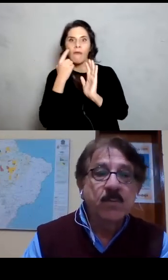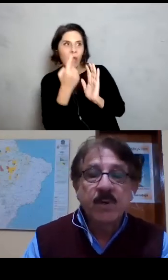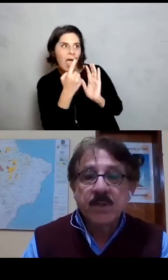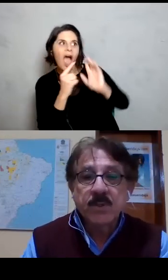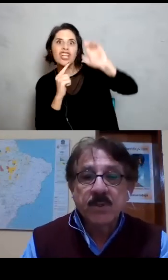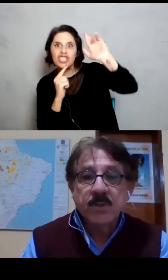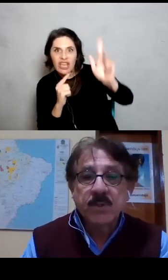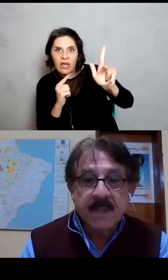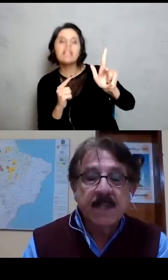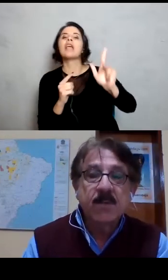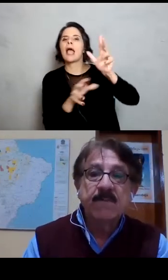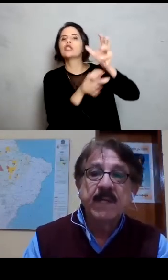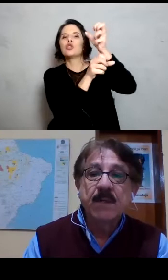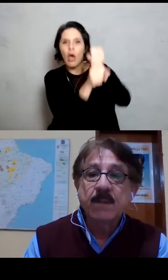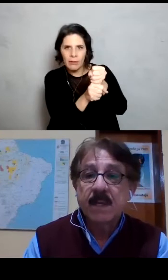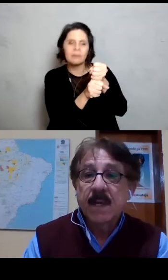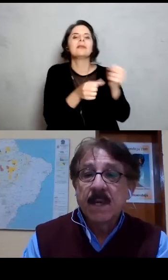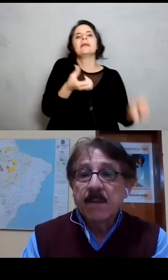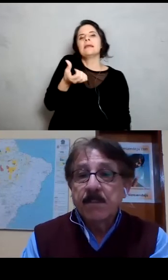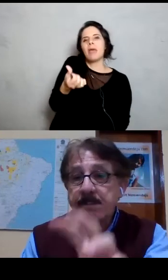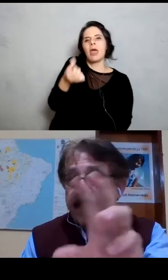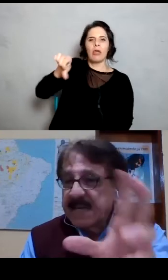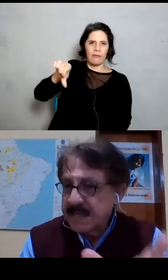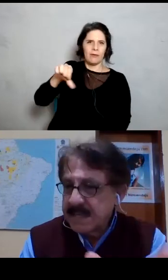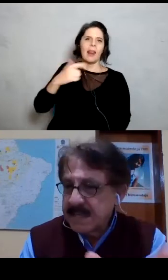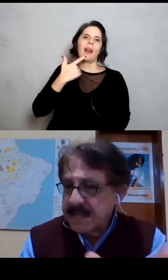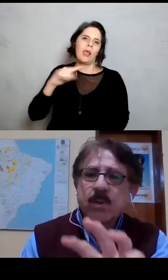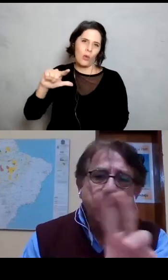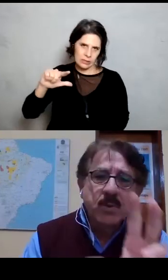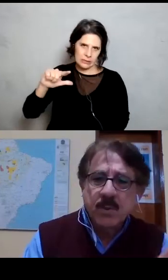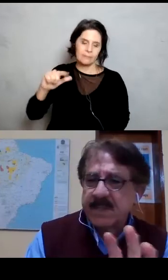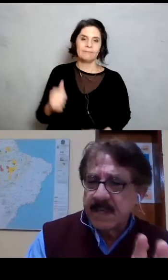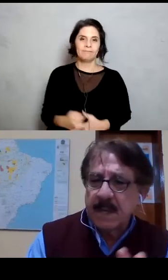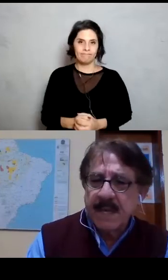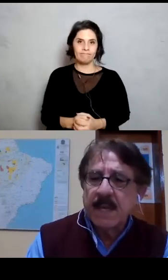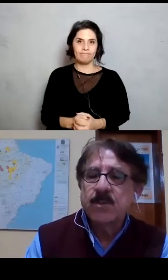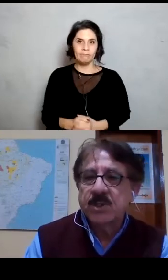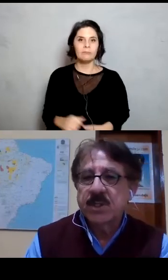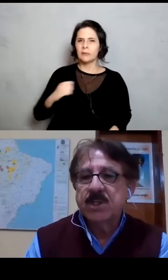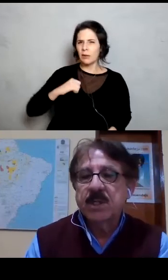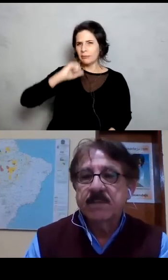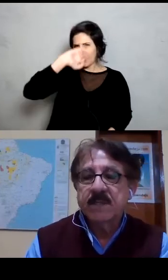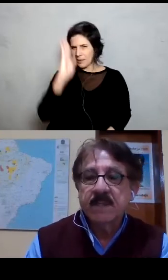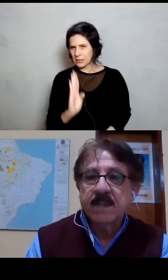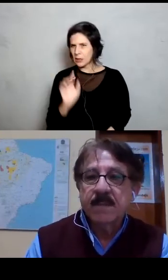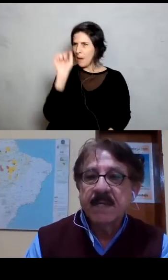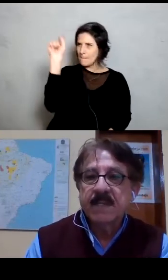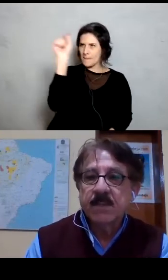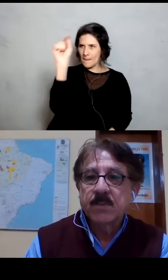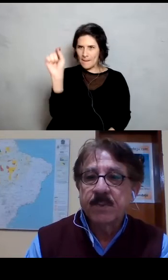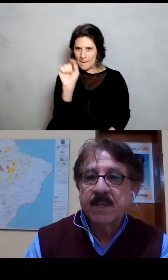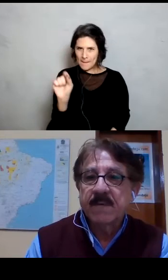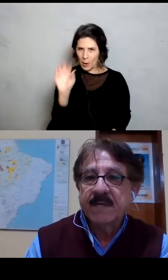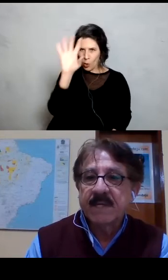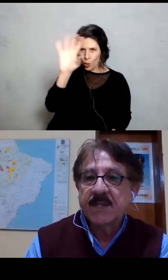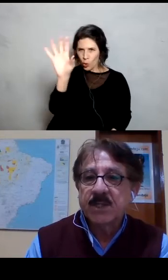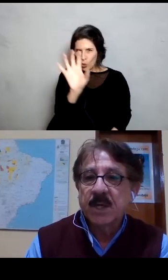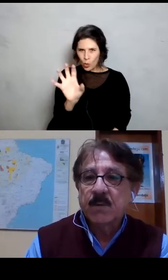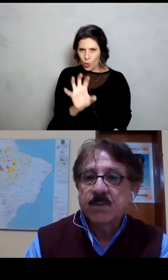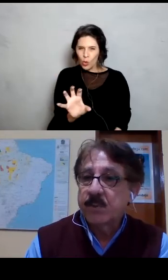Arion somou isso e deu 69 línguas. Nesse território grosseiramente, digamos assim, estabelecido, porque,